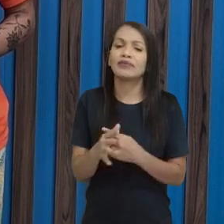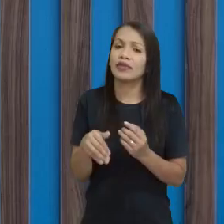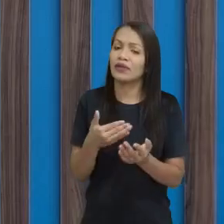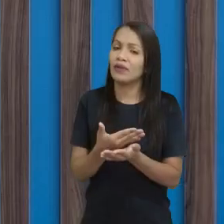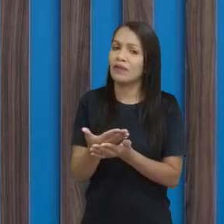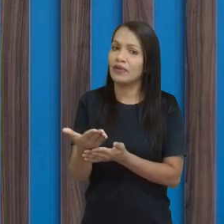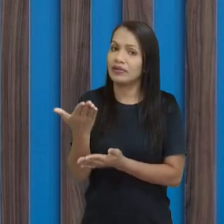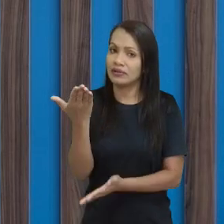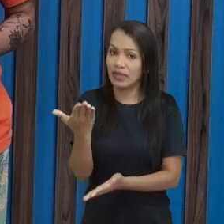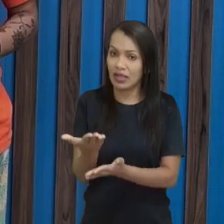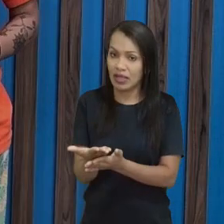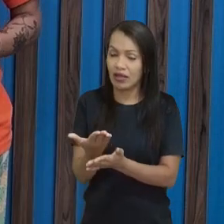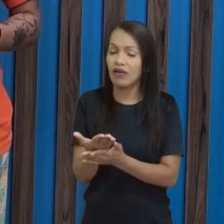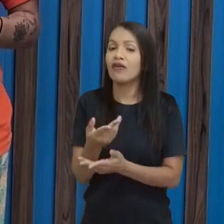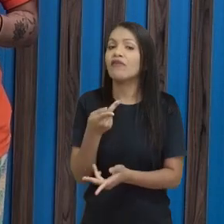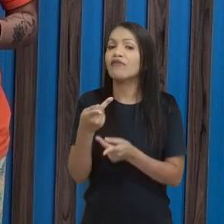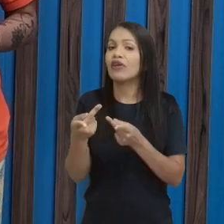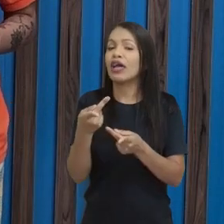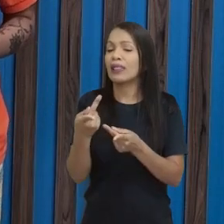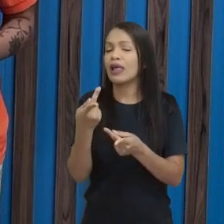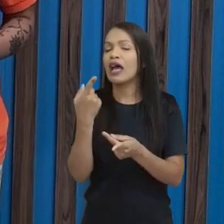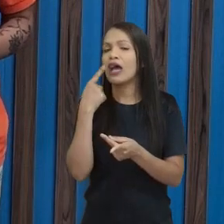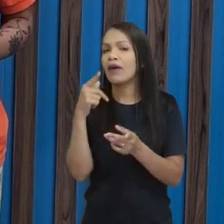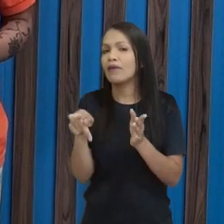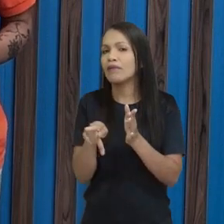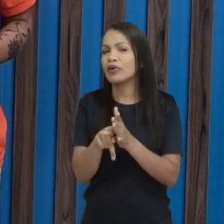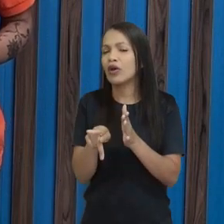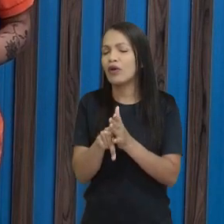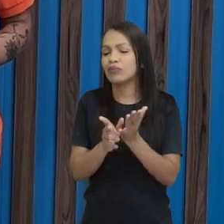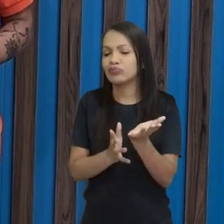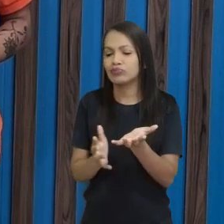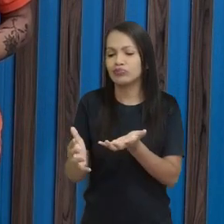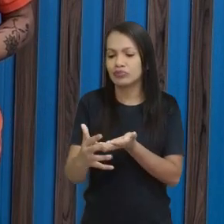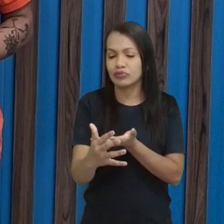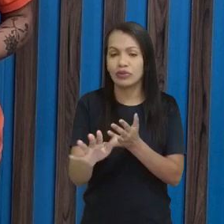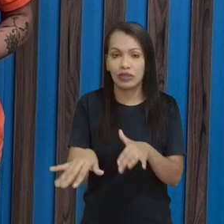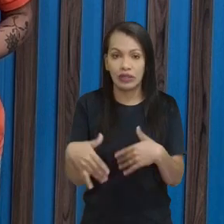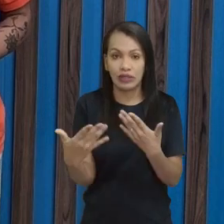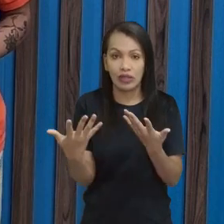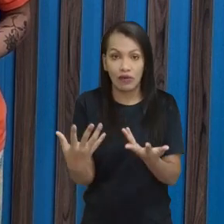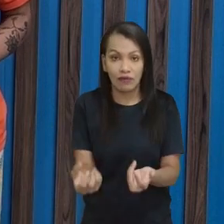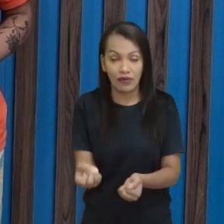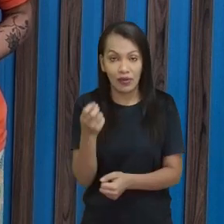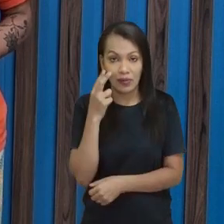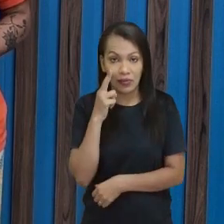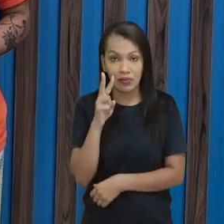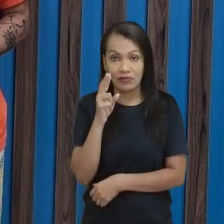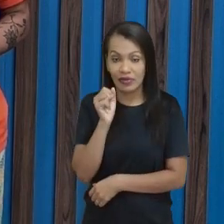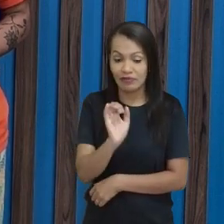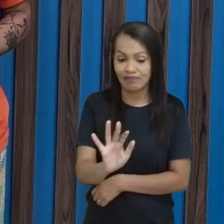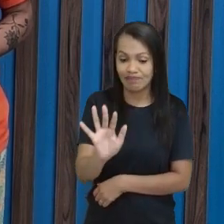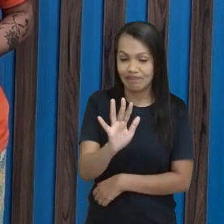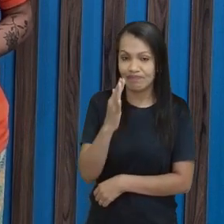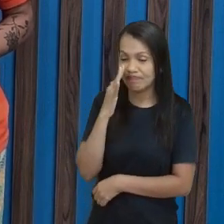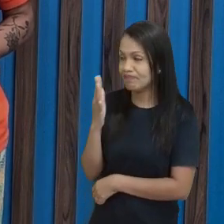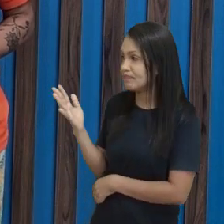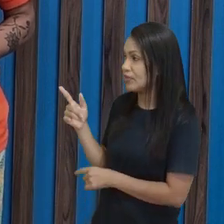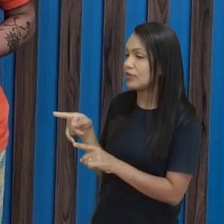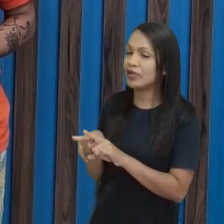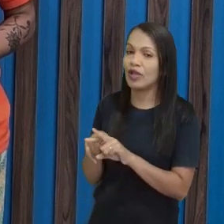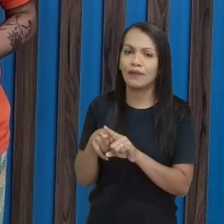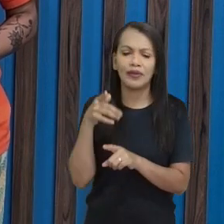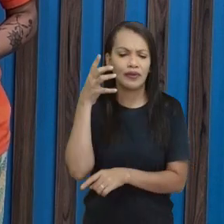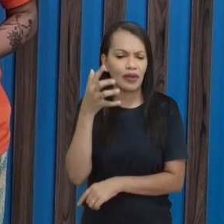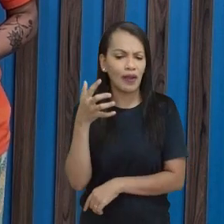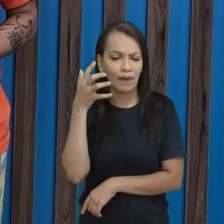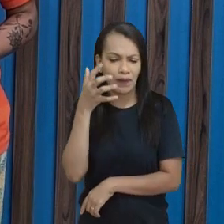aula, a gente já vai, né, falar desse rio inspiração, né? Então, vamos escutar aí um trechinho de uma música que